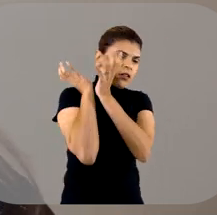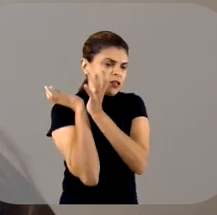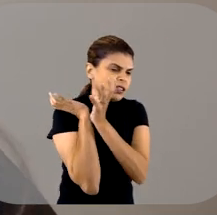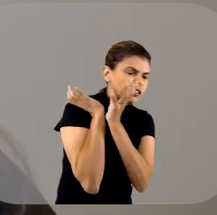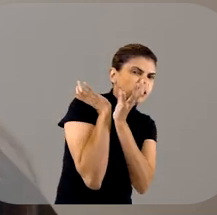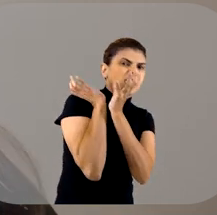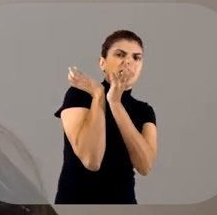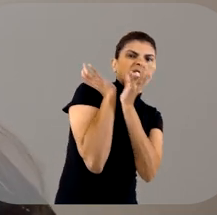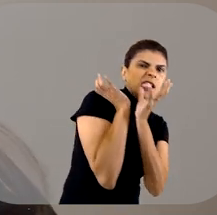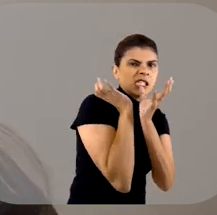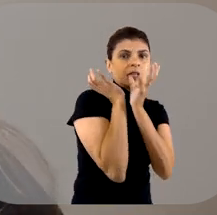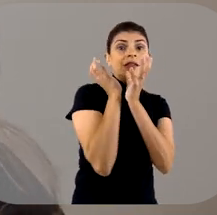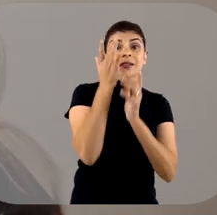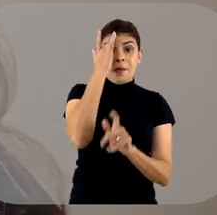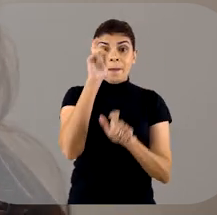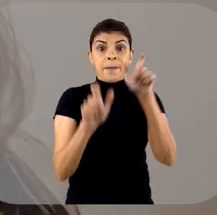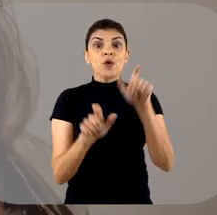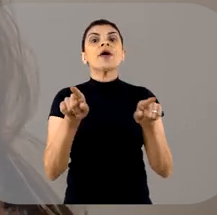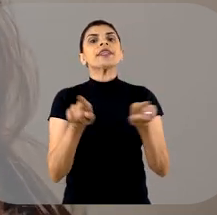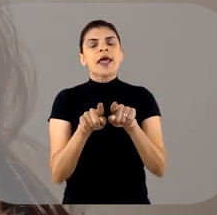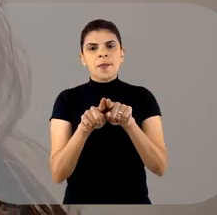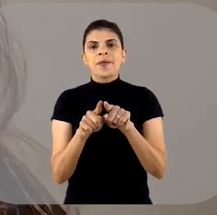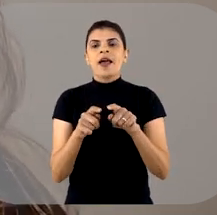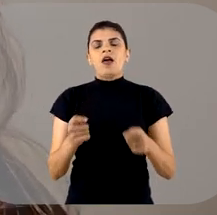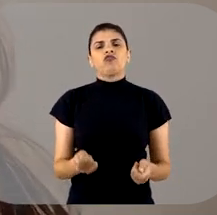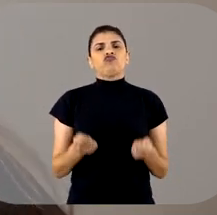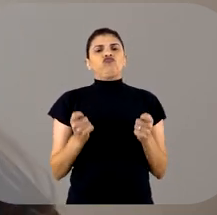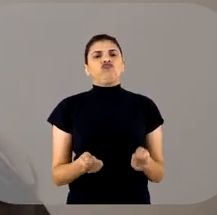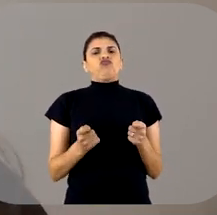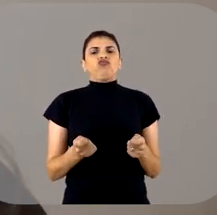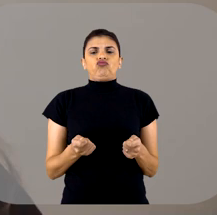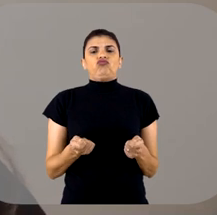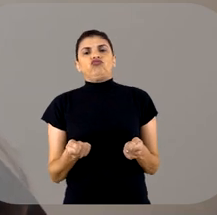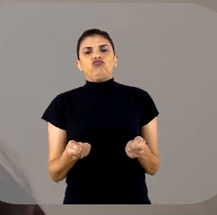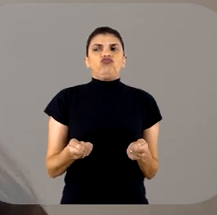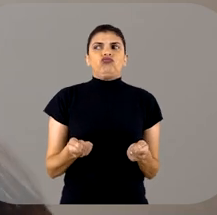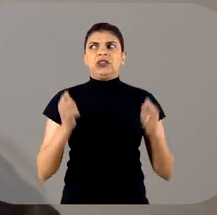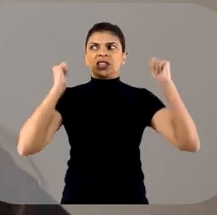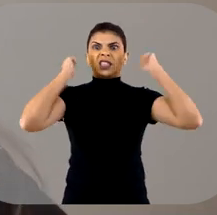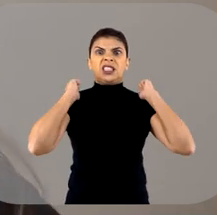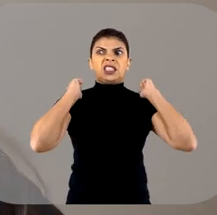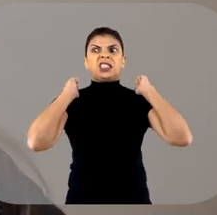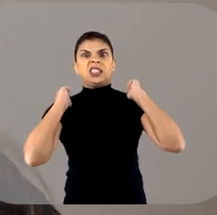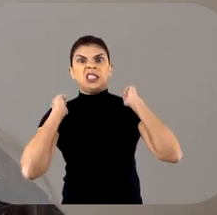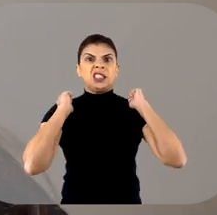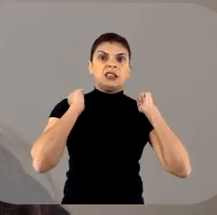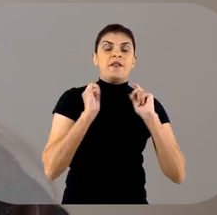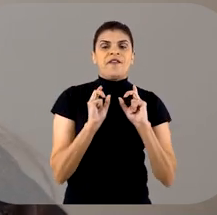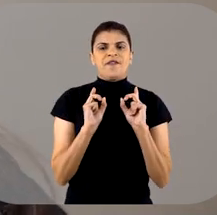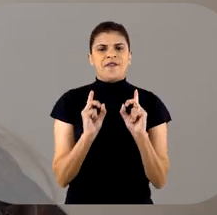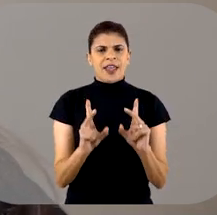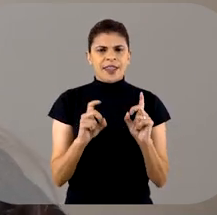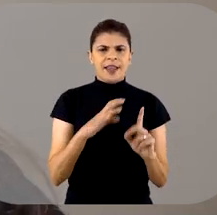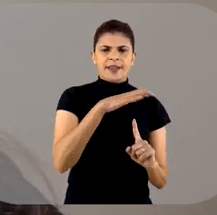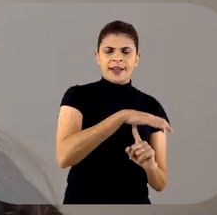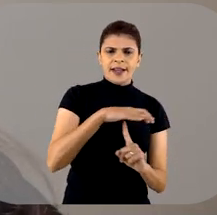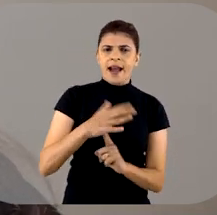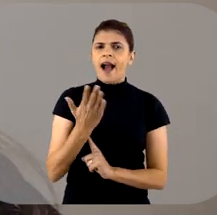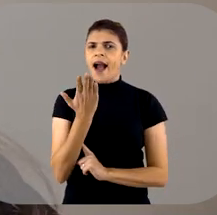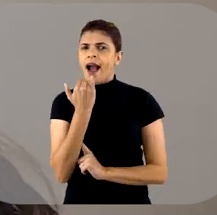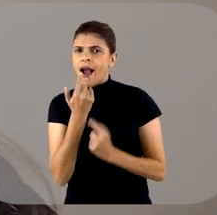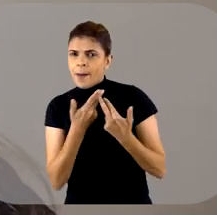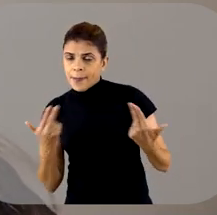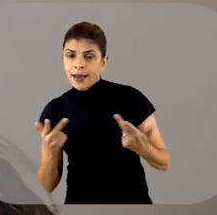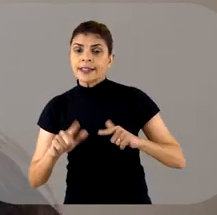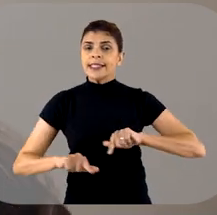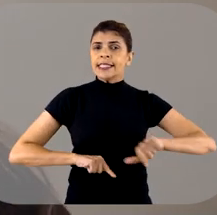eles. As pessoas também eram carregadas por eles, né, em seus deslocamentos. Eles eram os vendedores ambulantes de